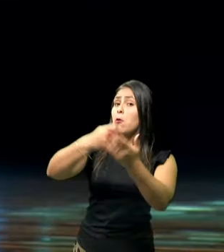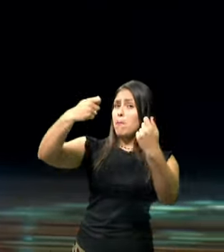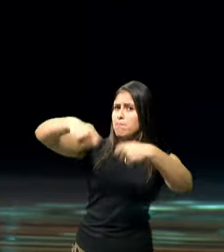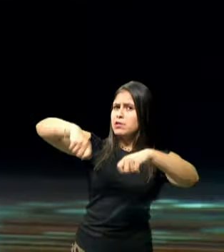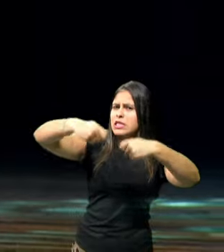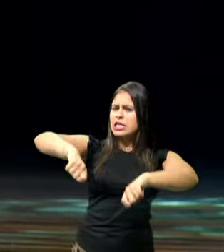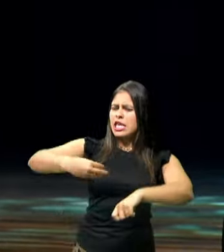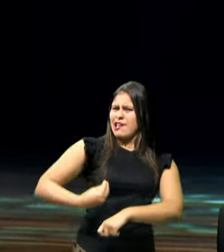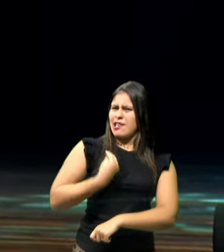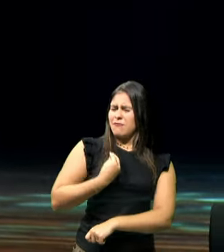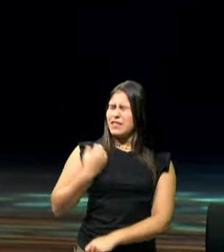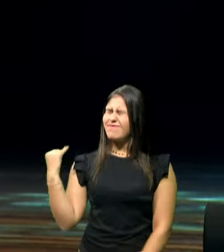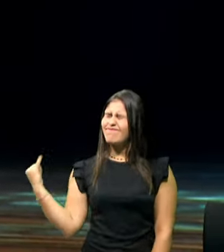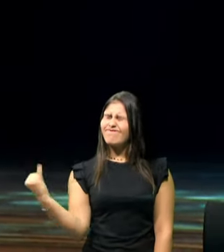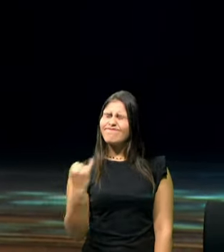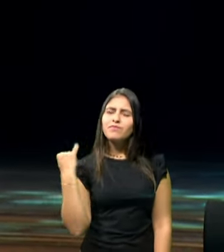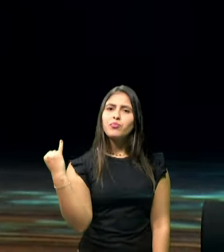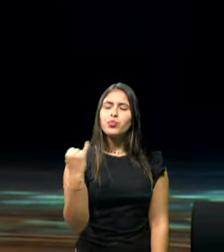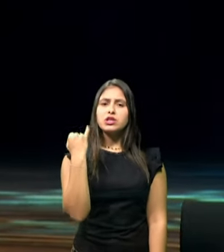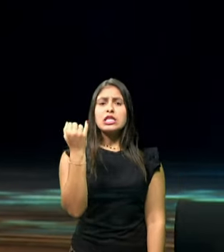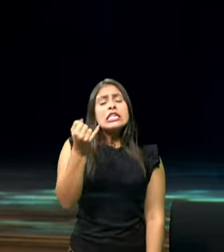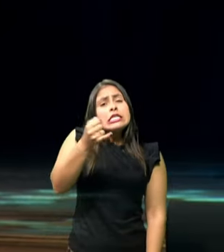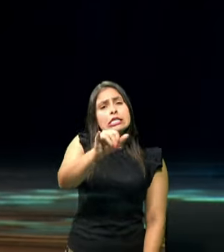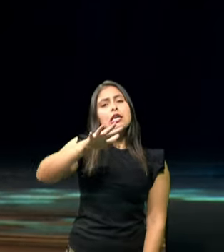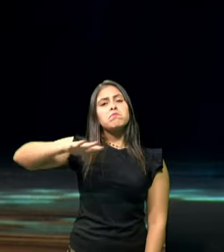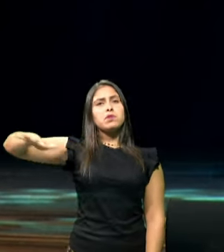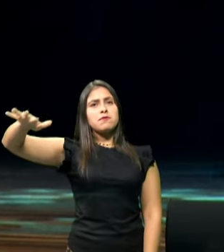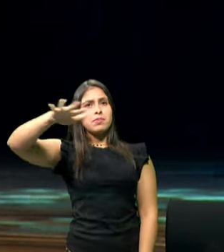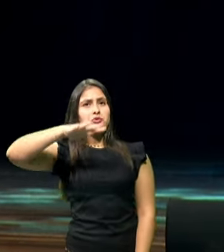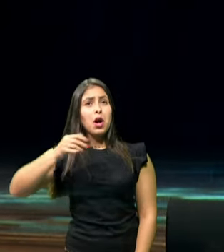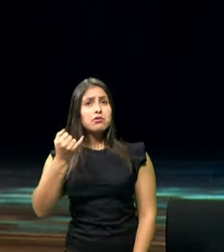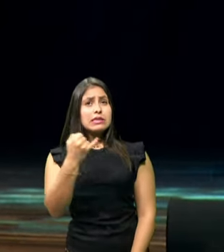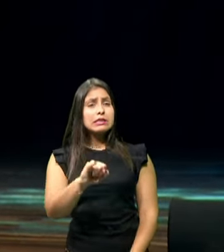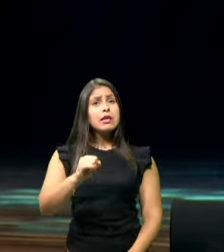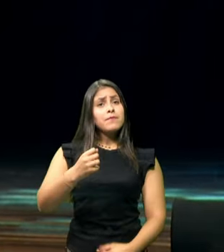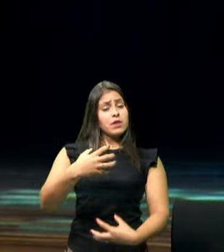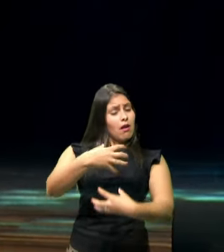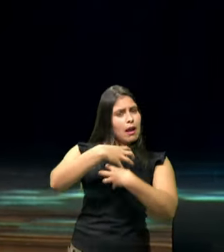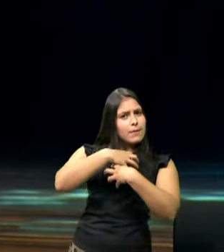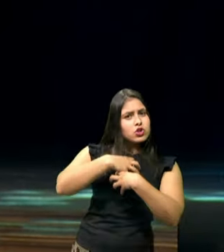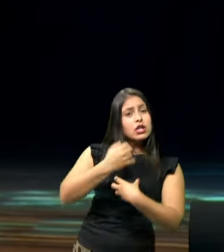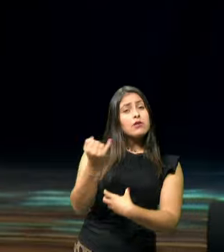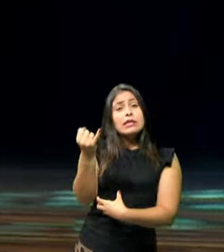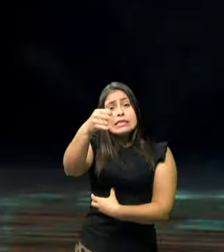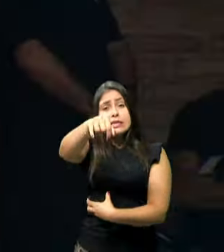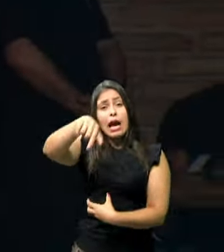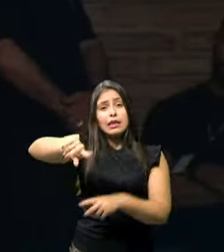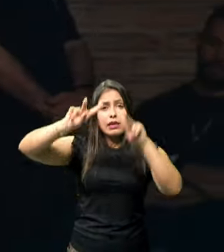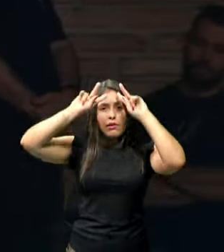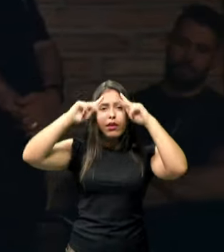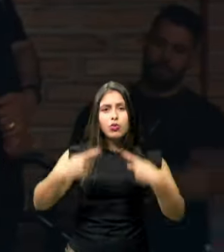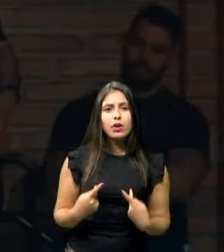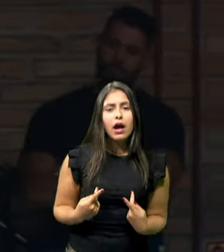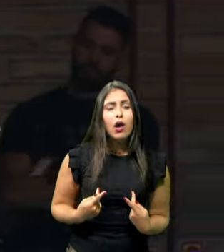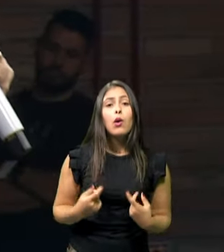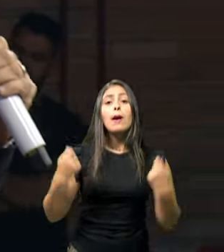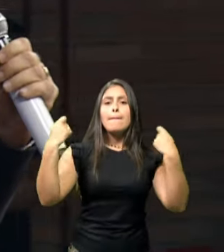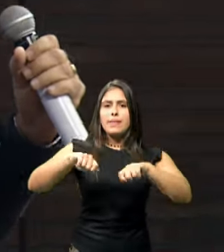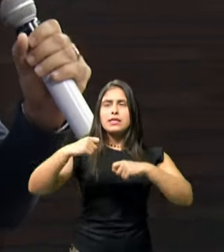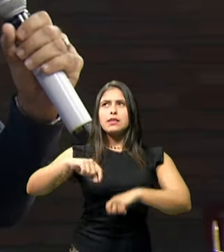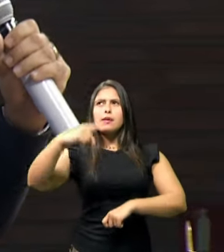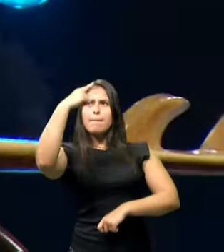decisões fundamentais da sua vida, quer na vida espiritual, quer na vida emocional, quer na vida material,